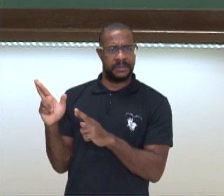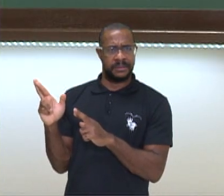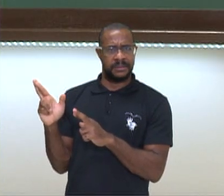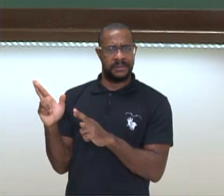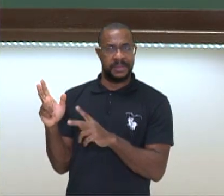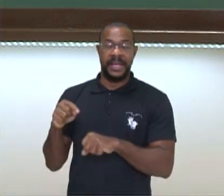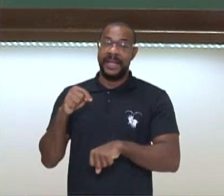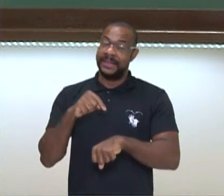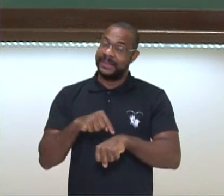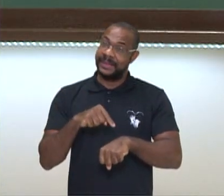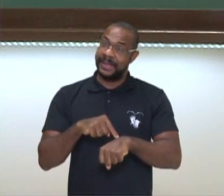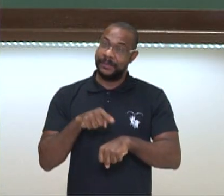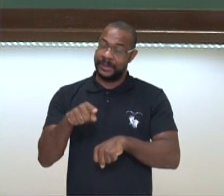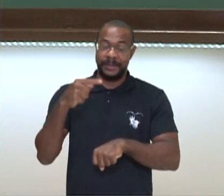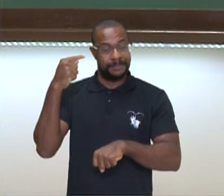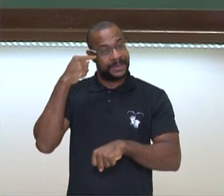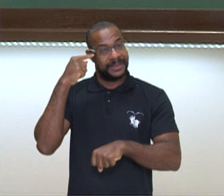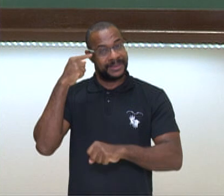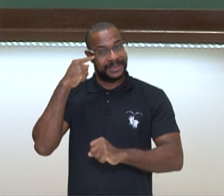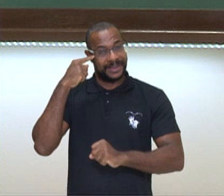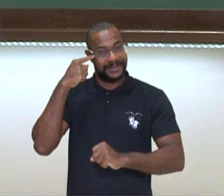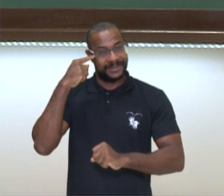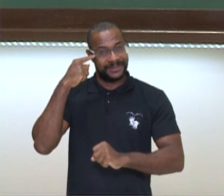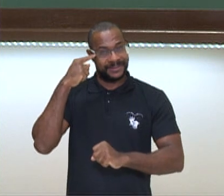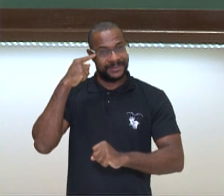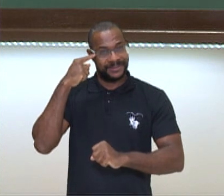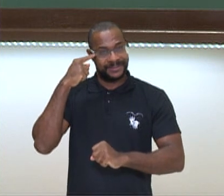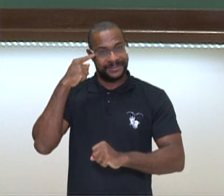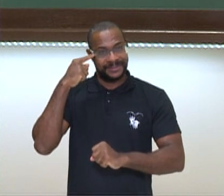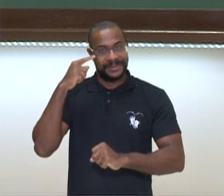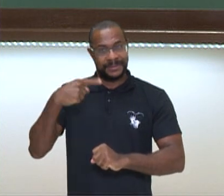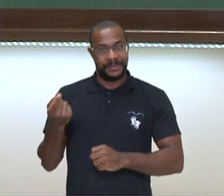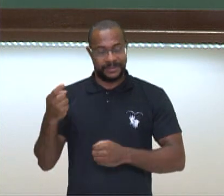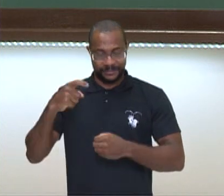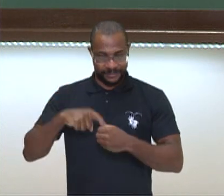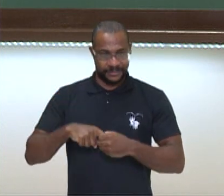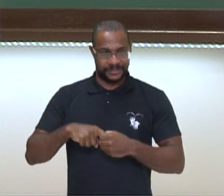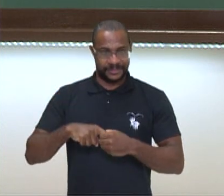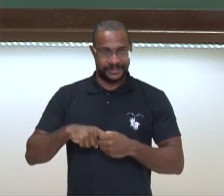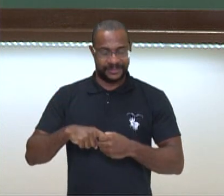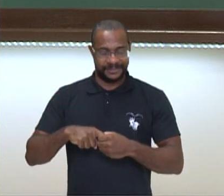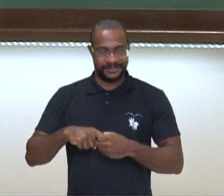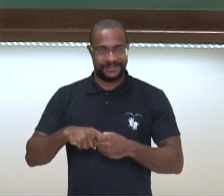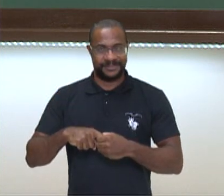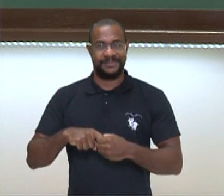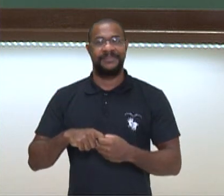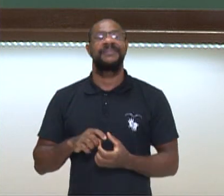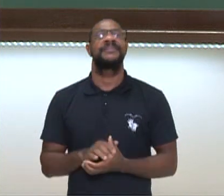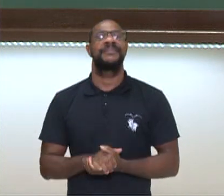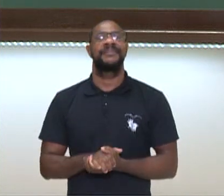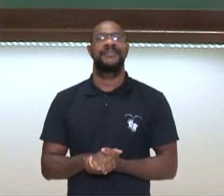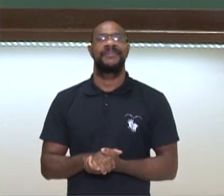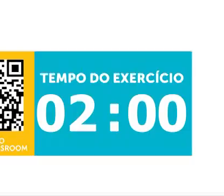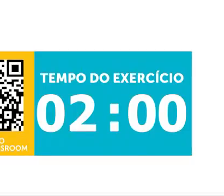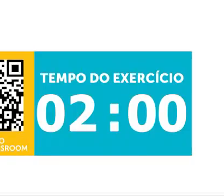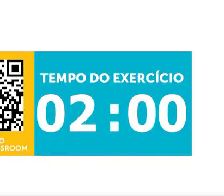Vou dar um tempinho para vocês pensarem nesse efeito de sentido e já retorno com a correção,